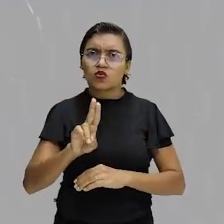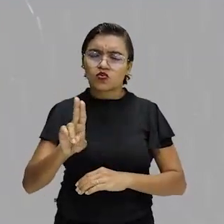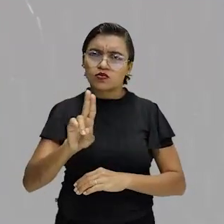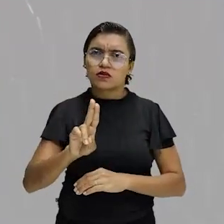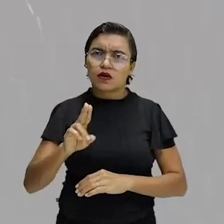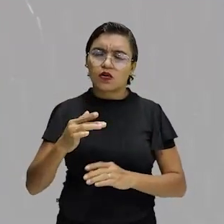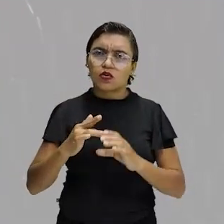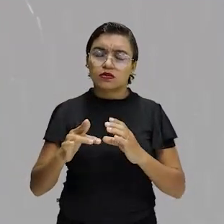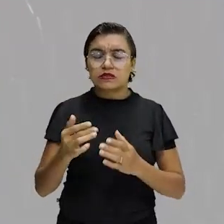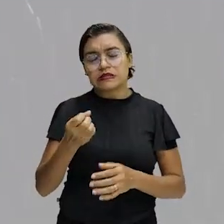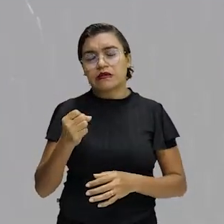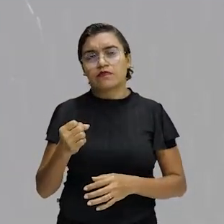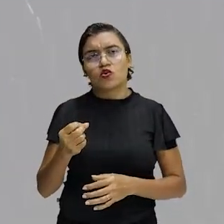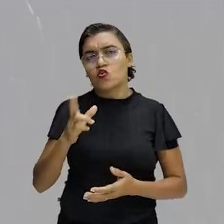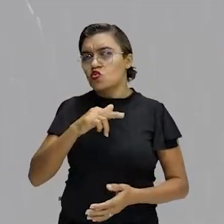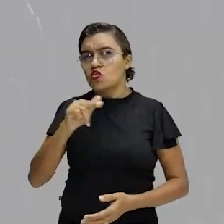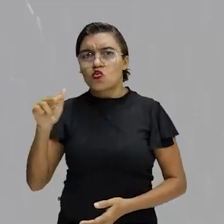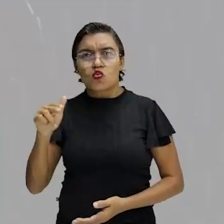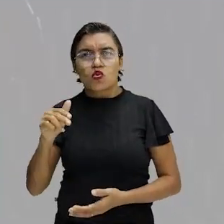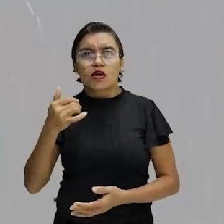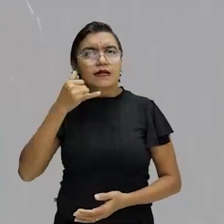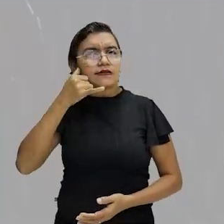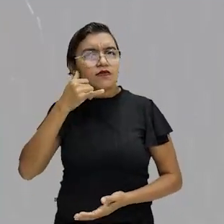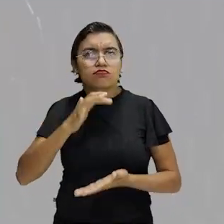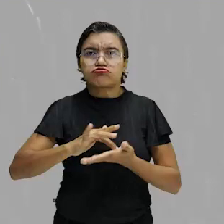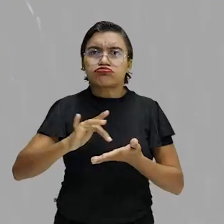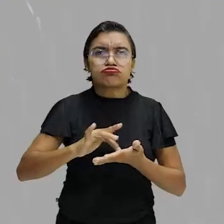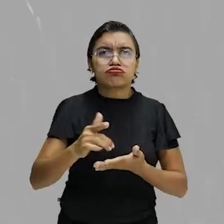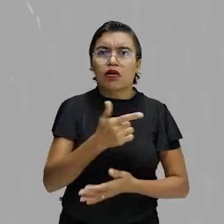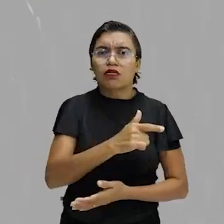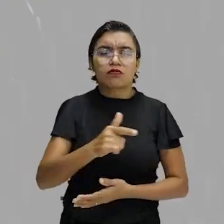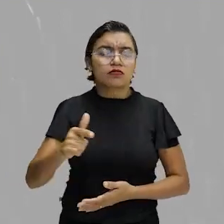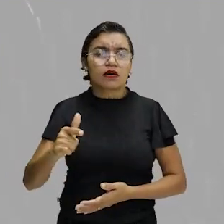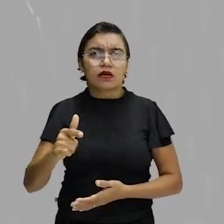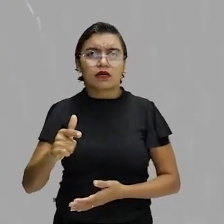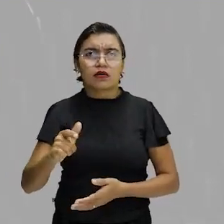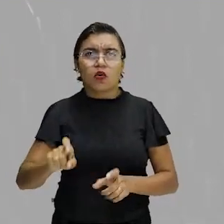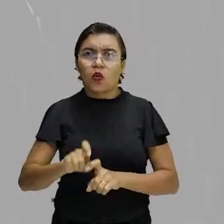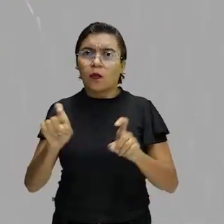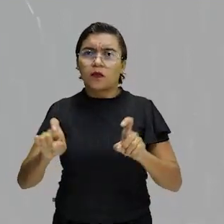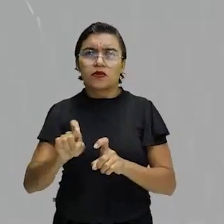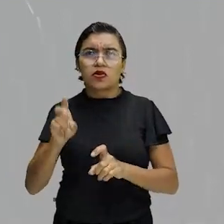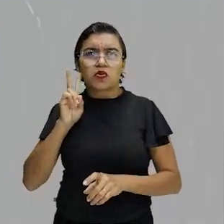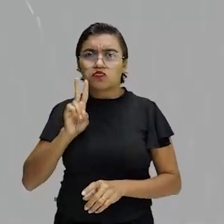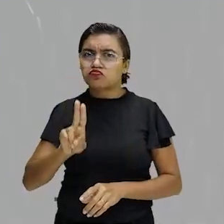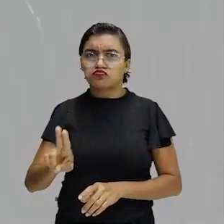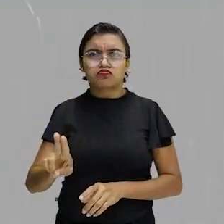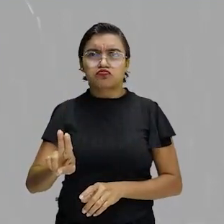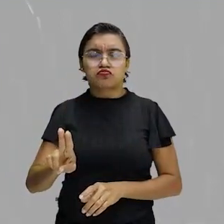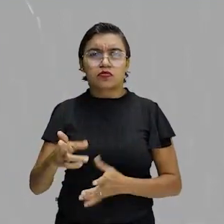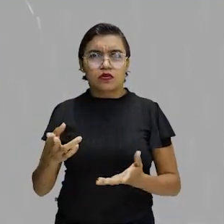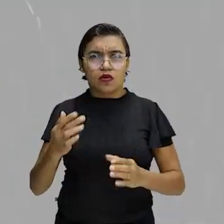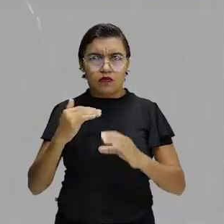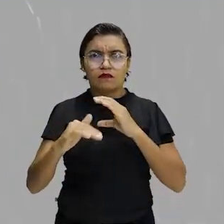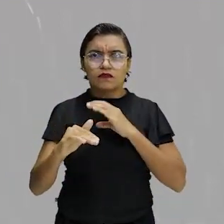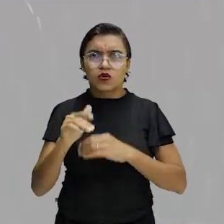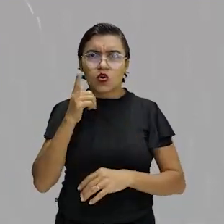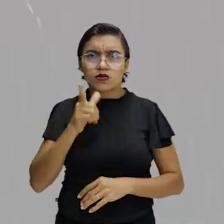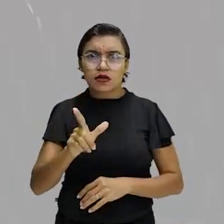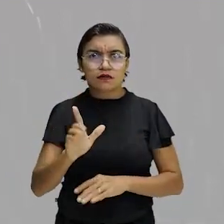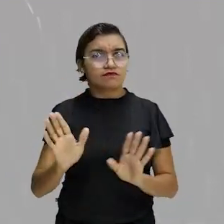acesso a um celular, ele nunca teve acesso a um computador, essa pessoa vai conseguir enviar um e-mail? Provavelmente não. No